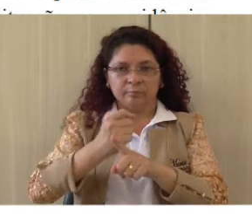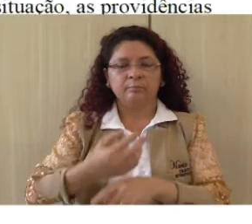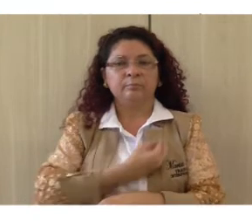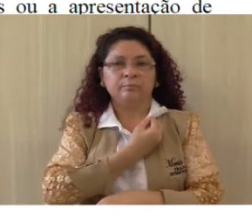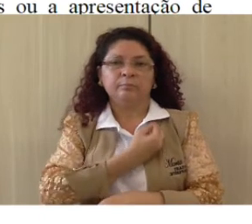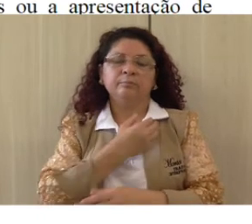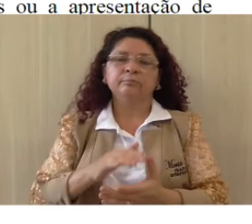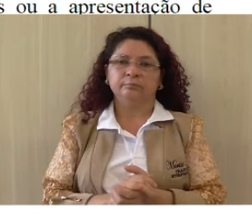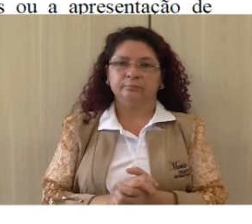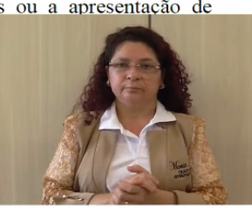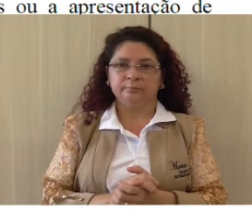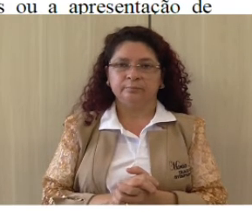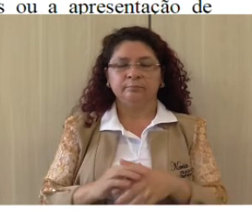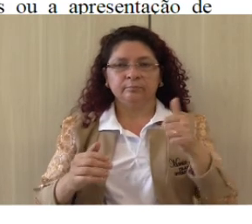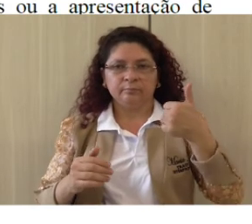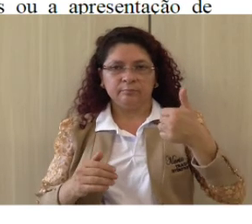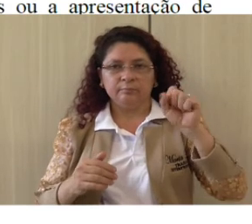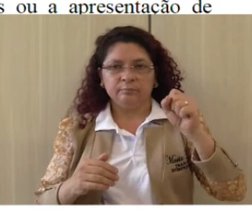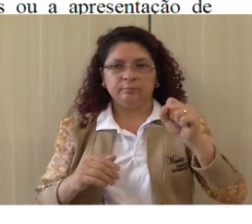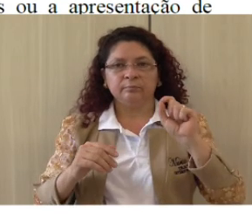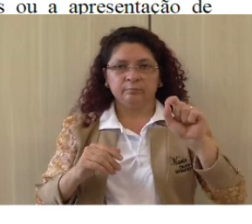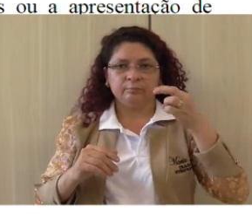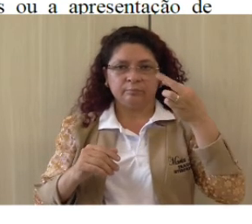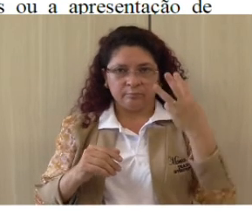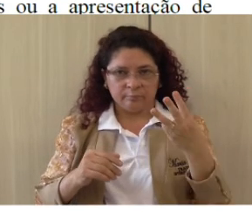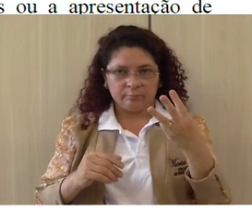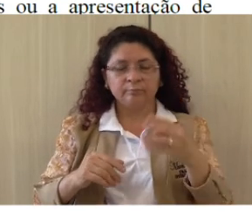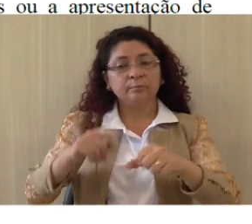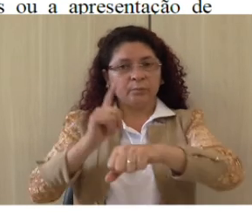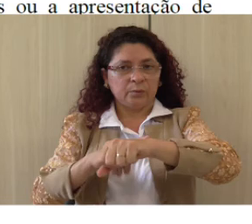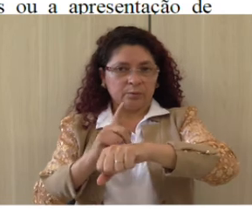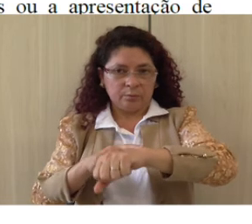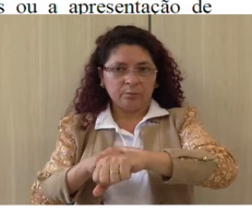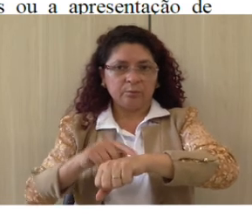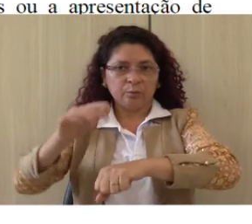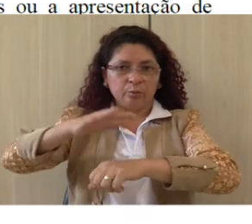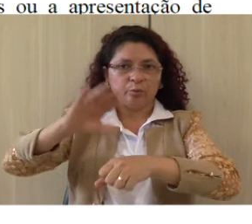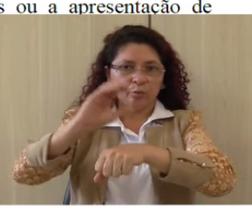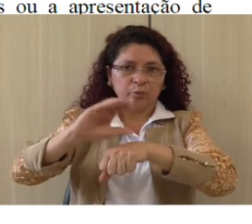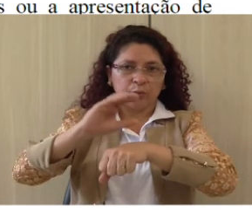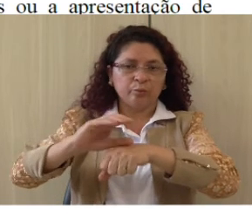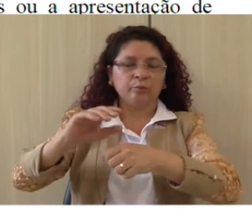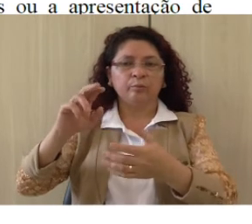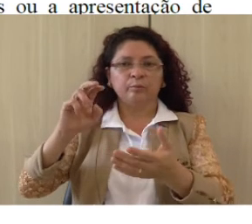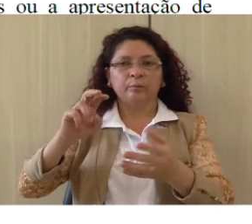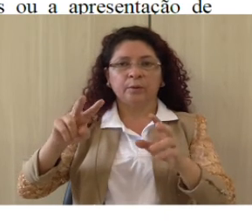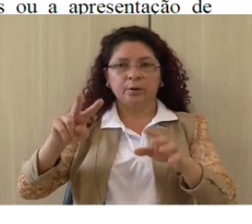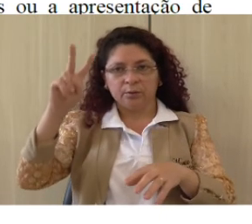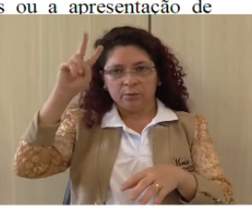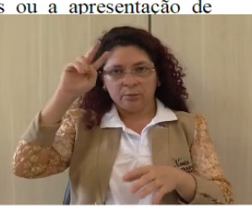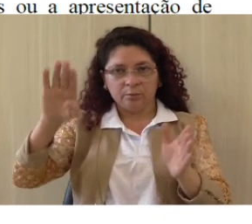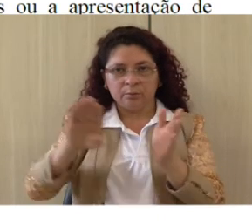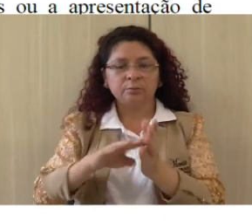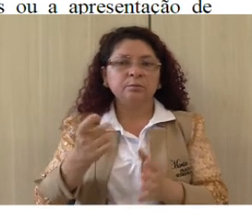fazem parte. Item 18.3. Durante o tempo acadêmico, as aulas ocorrem de segunda a